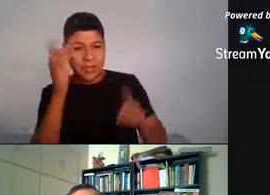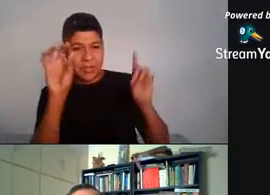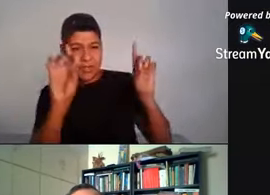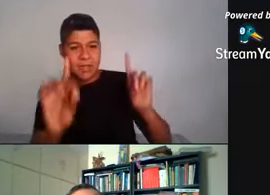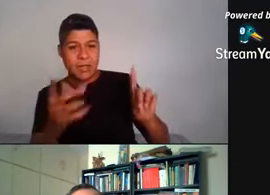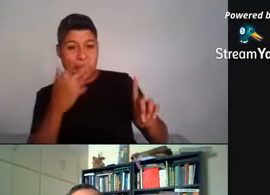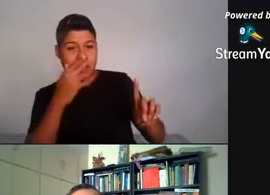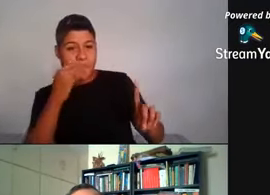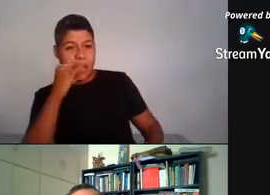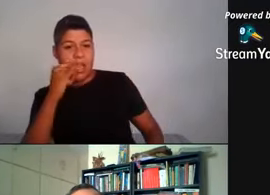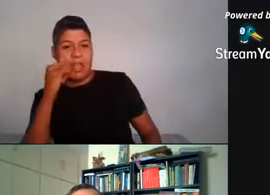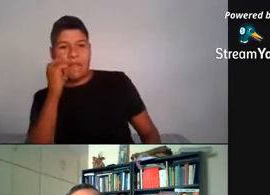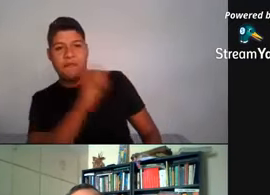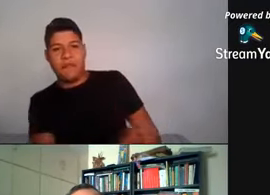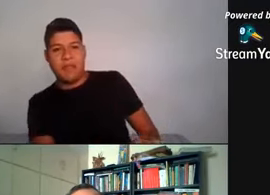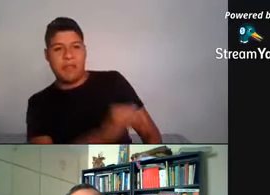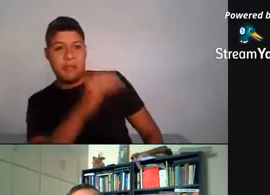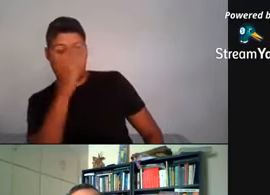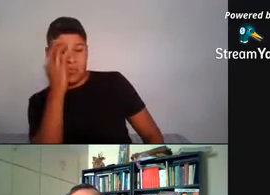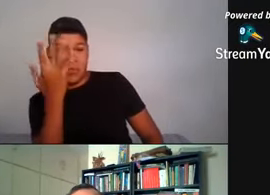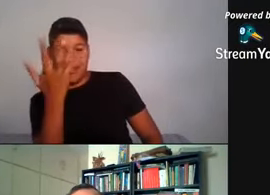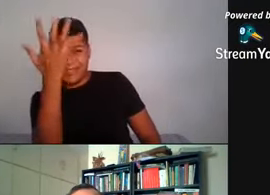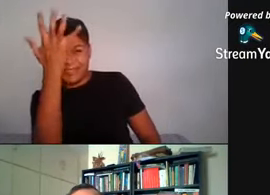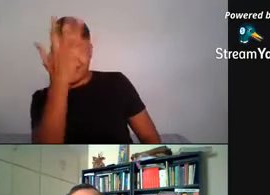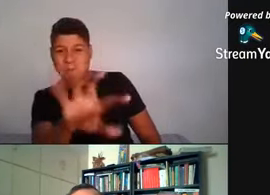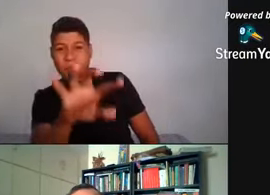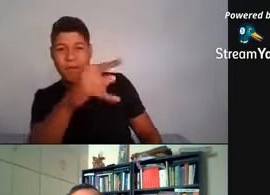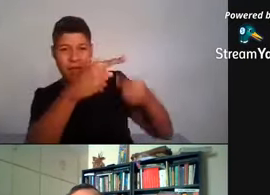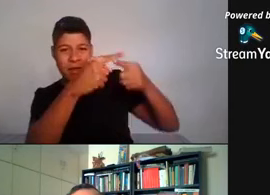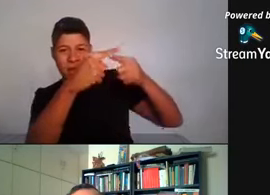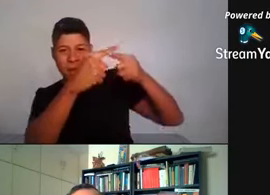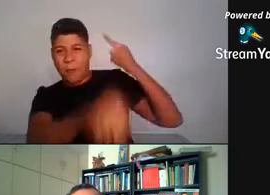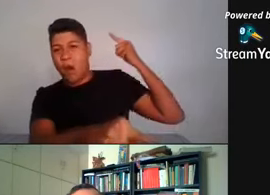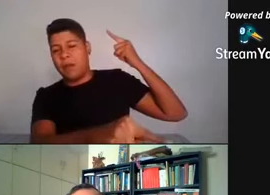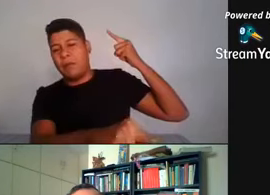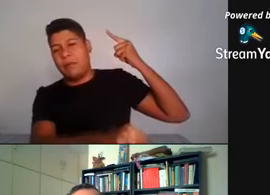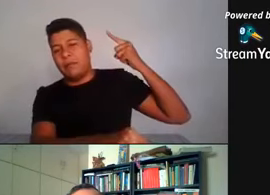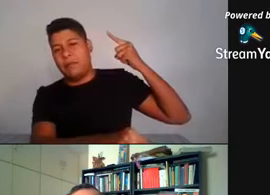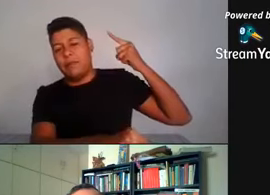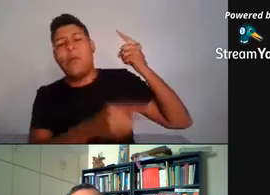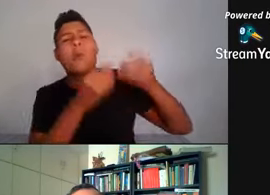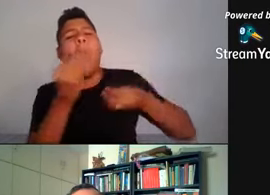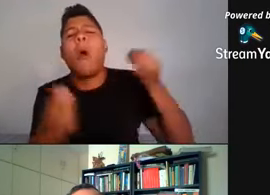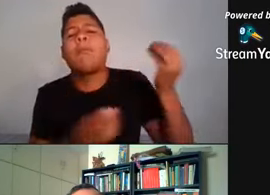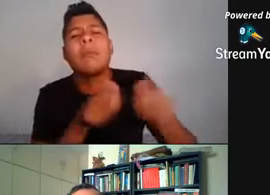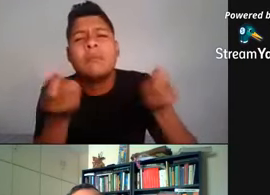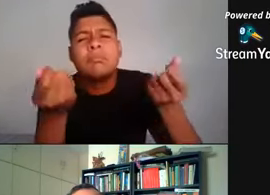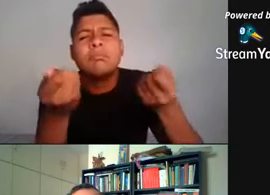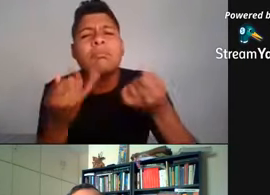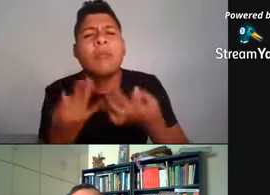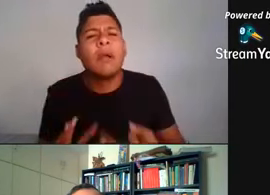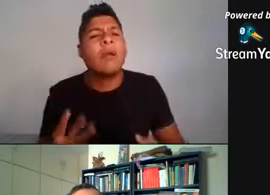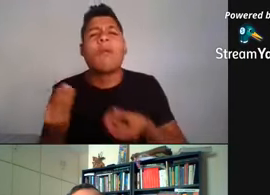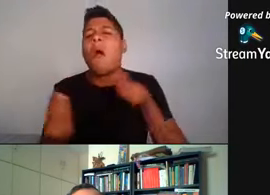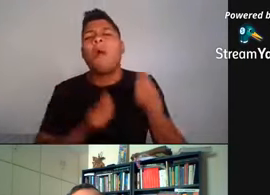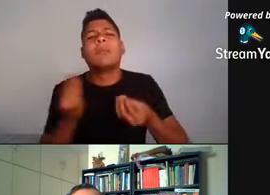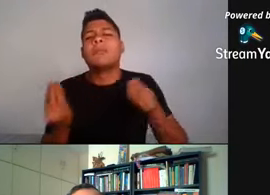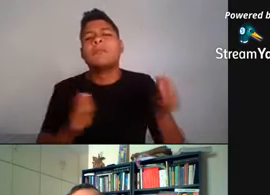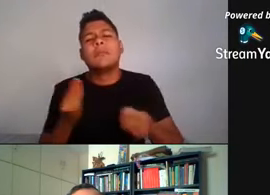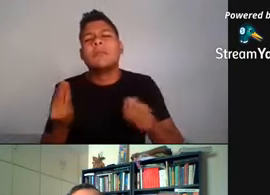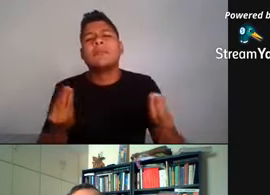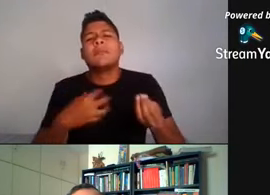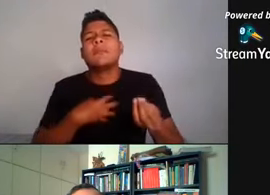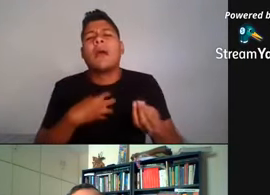evitado, renegado, proibido em alguns casos. Como é que fica isso? Como é que vai ficar a questão